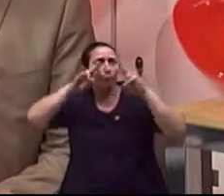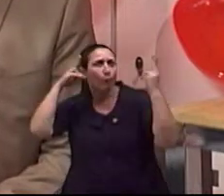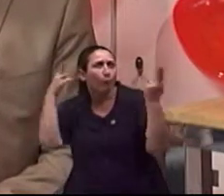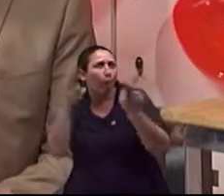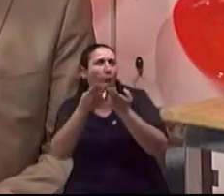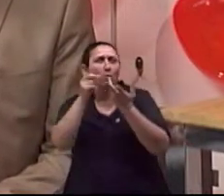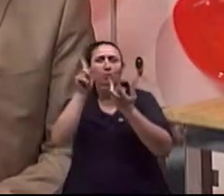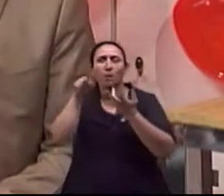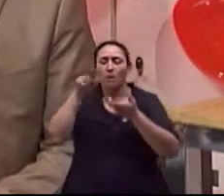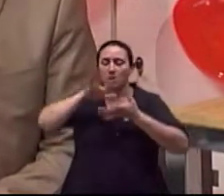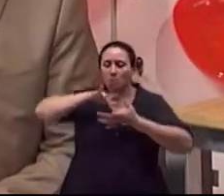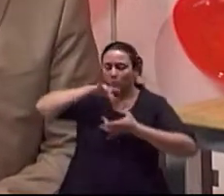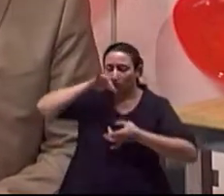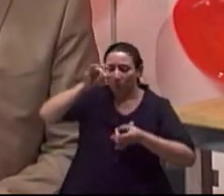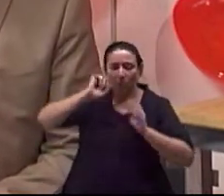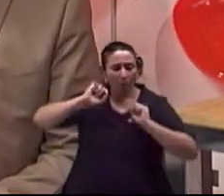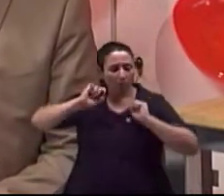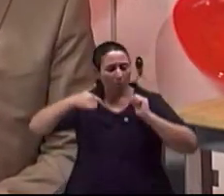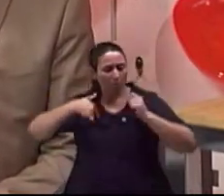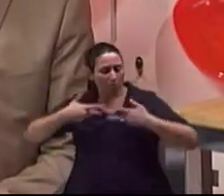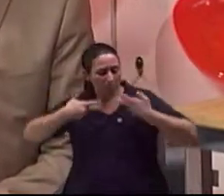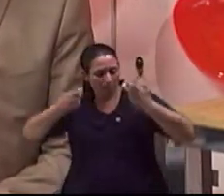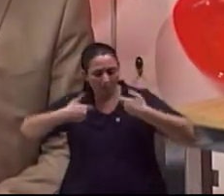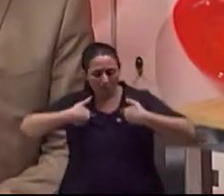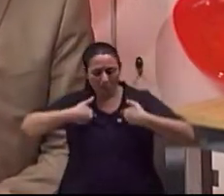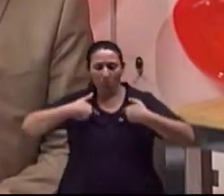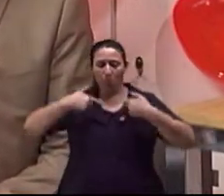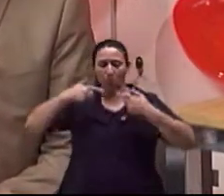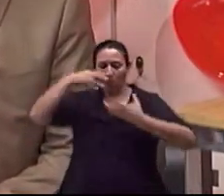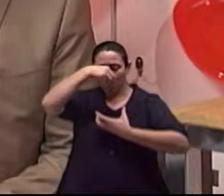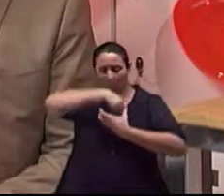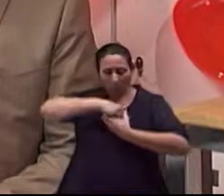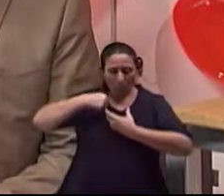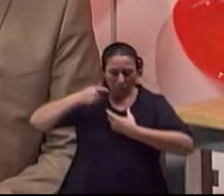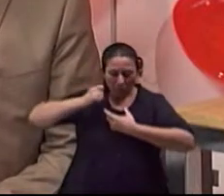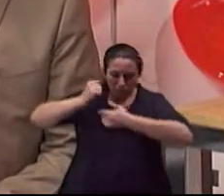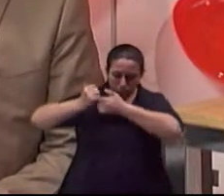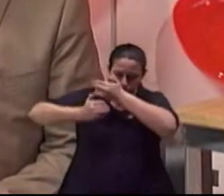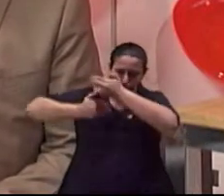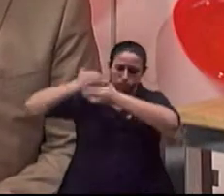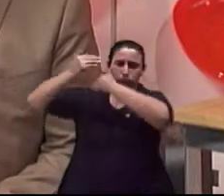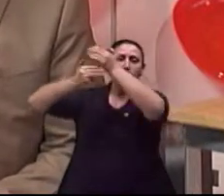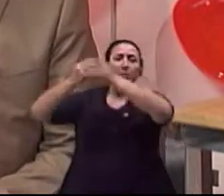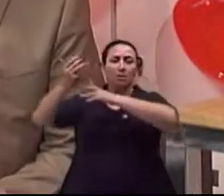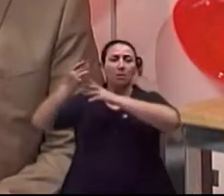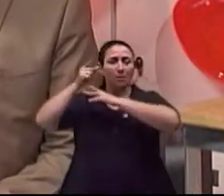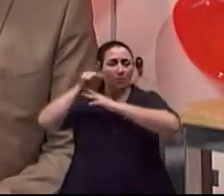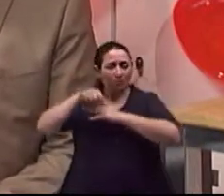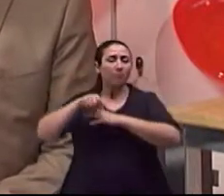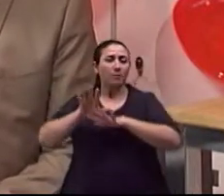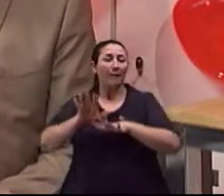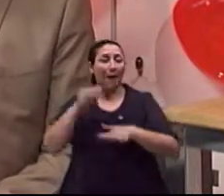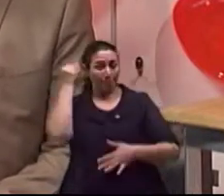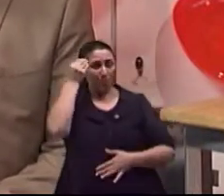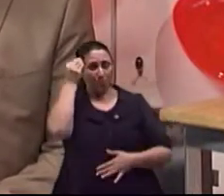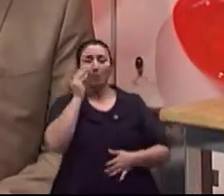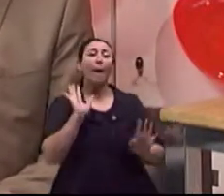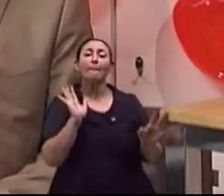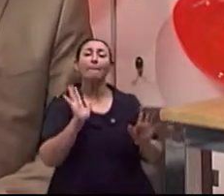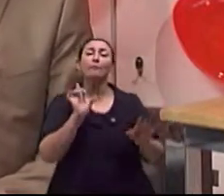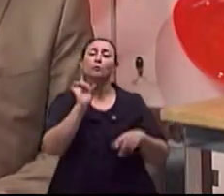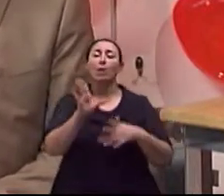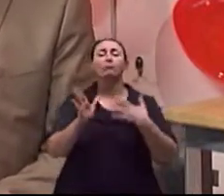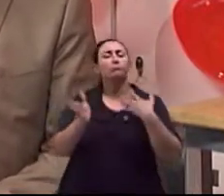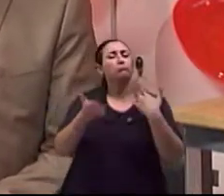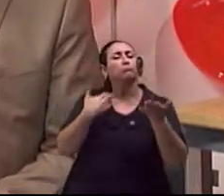com a espiritualidade com algo que transcende a si mesmo a psicologia mais clássica faz uma abordagem mais intrapsíquica e essa